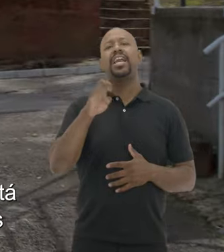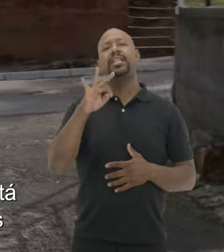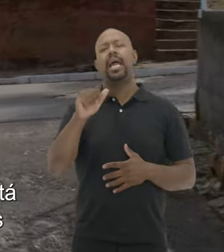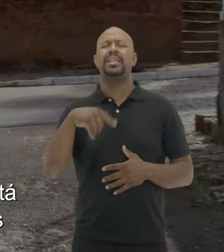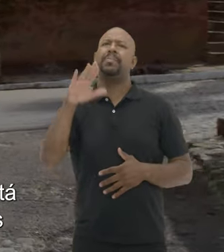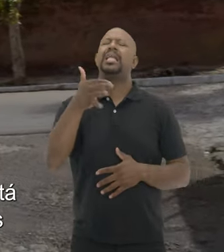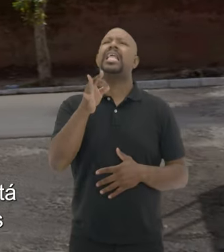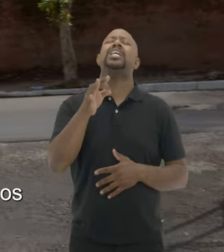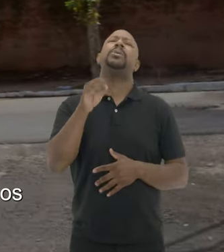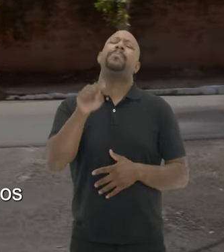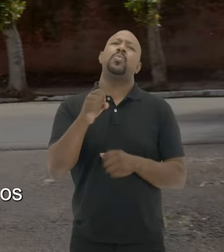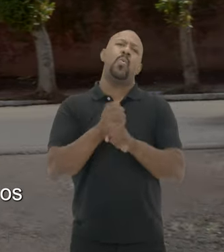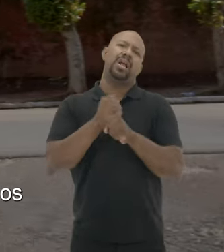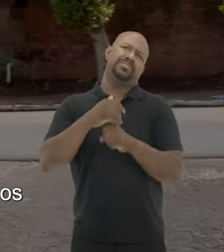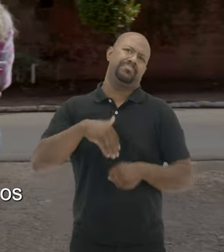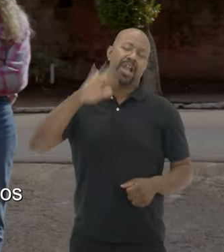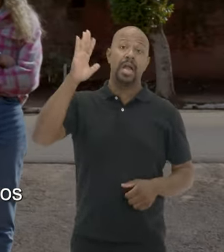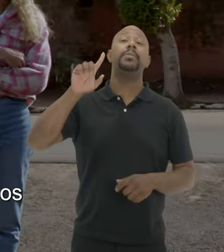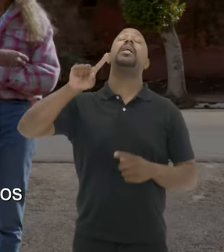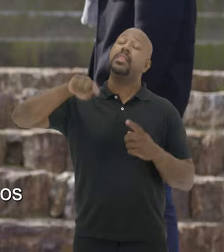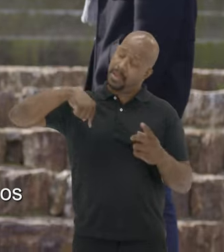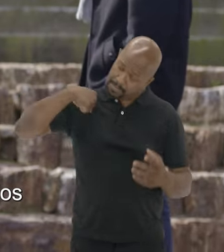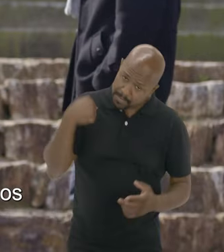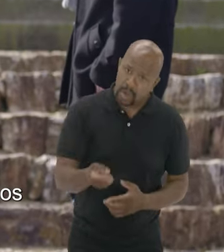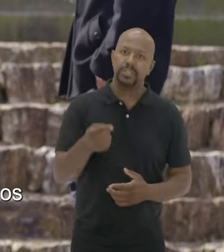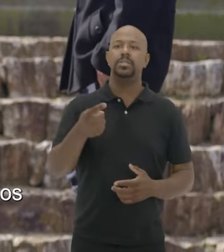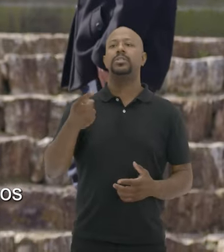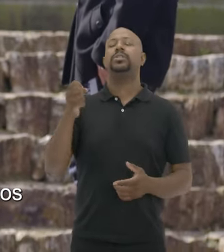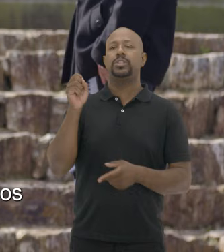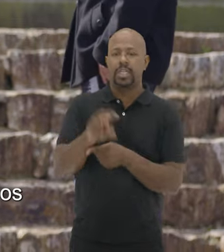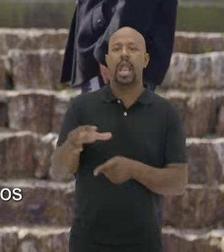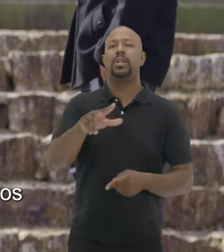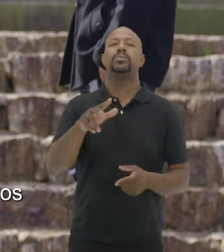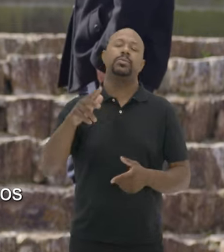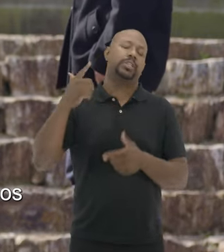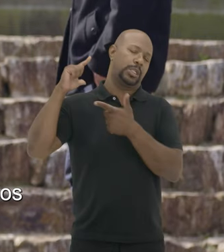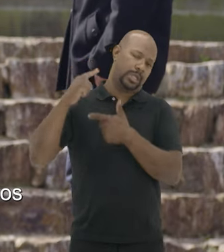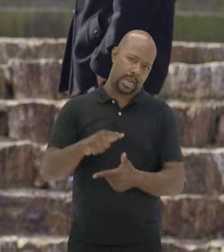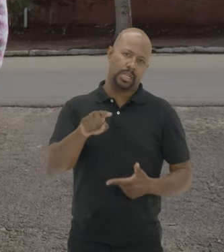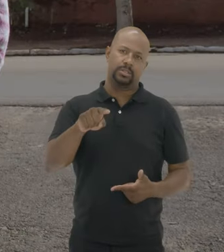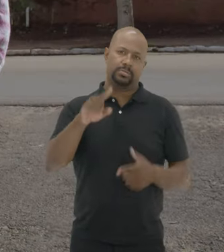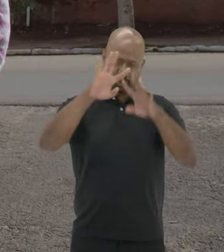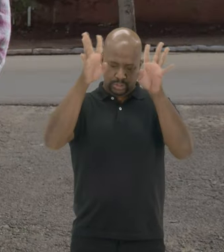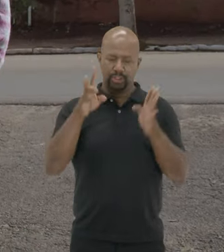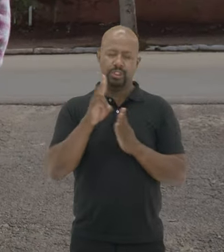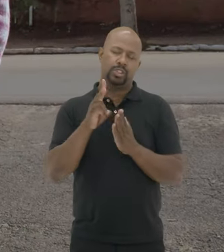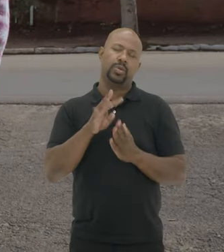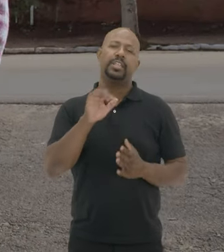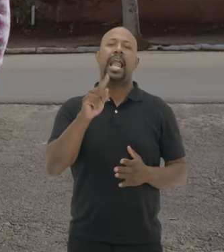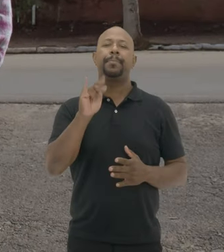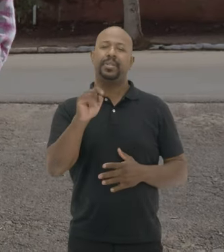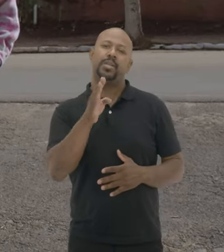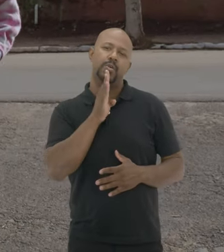mais de 10 mil anos para depois chegar o que nós conhecemos como os tradicionais do tap que elas que tinham